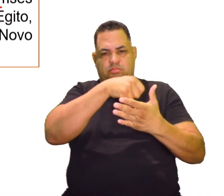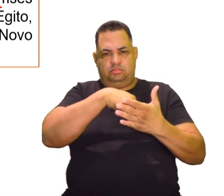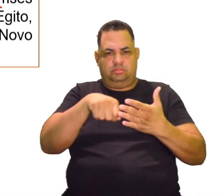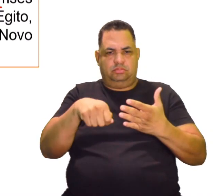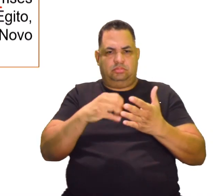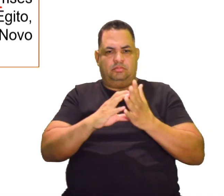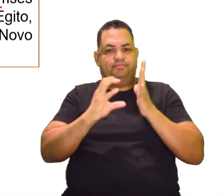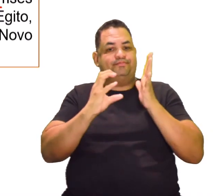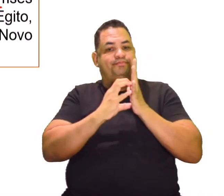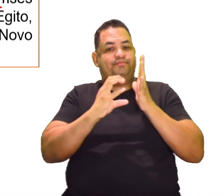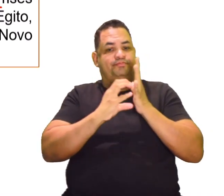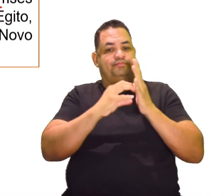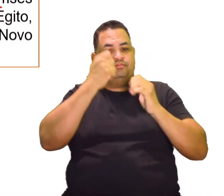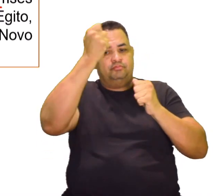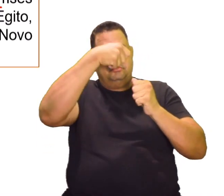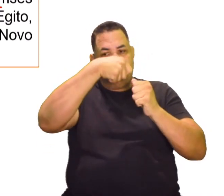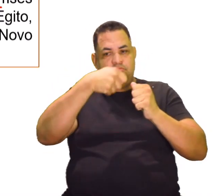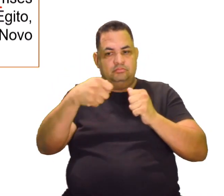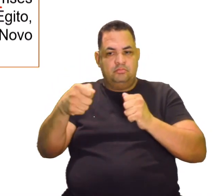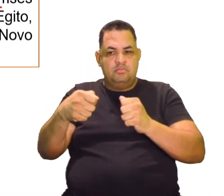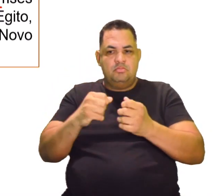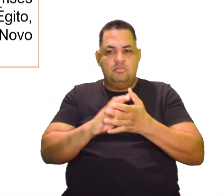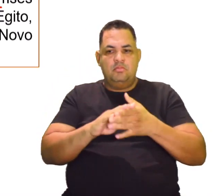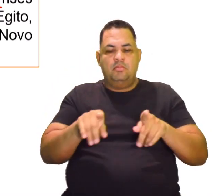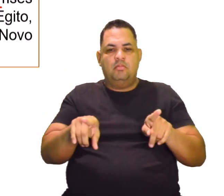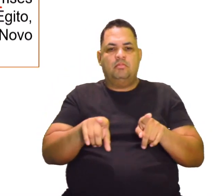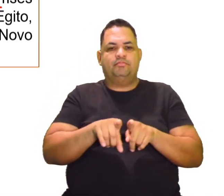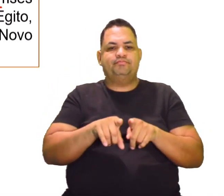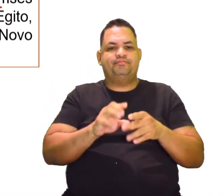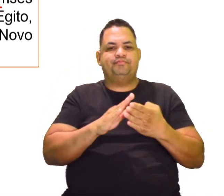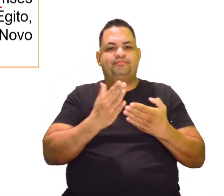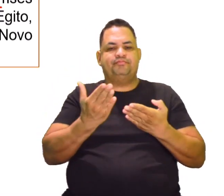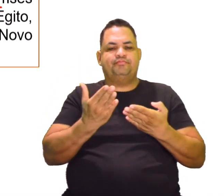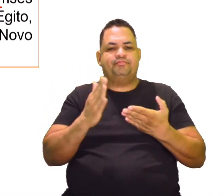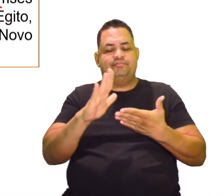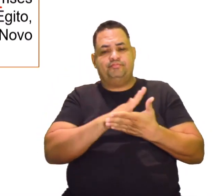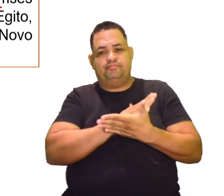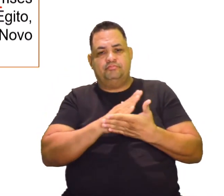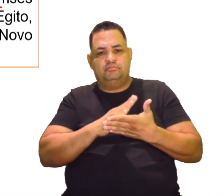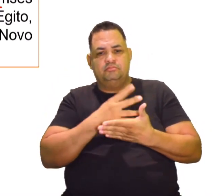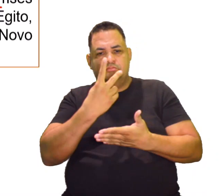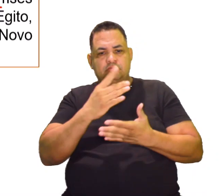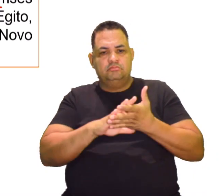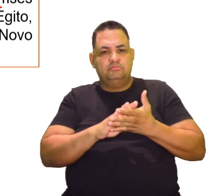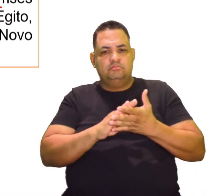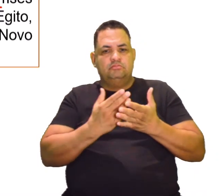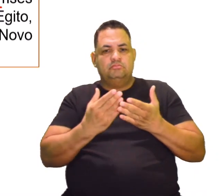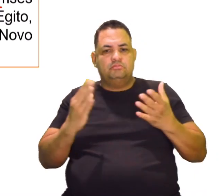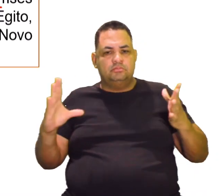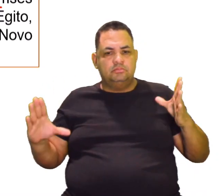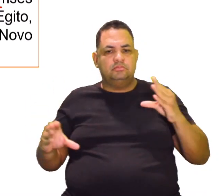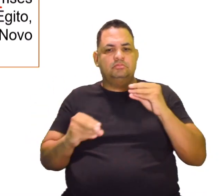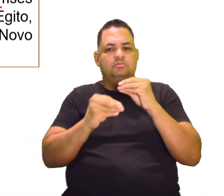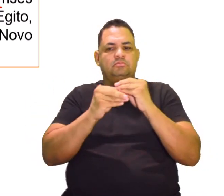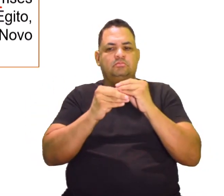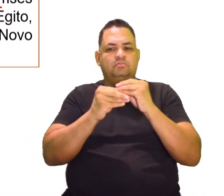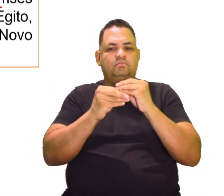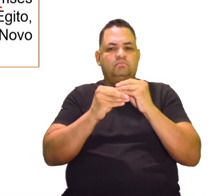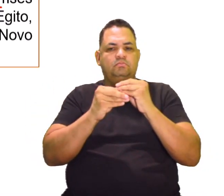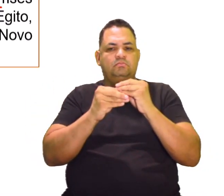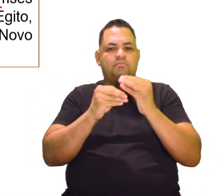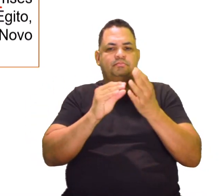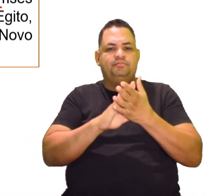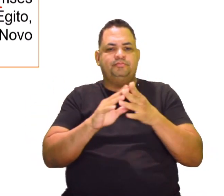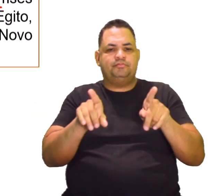mesmo. E muitas vezes essas duas expressões se complementavam, como eu falei. Ao